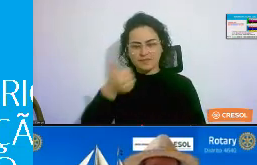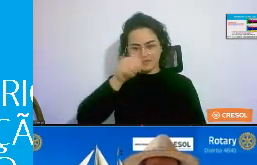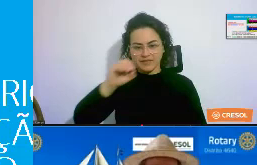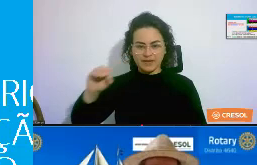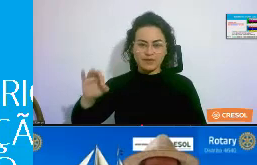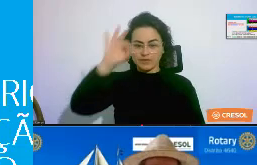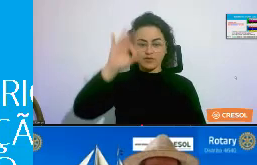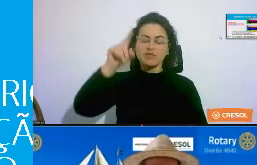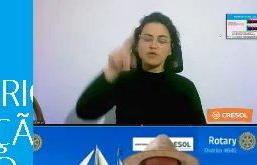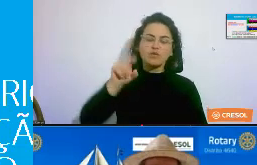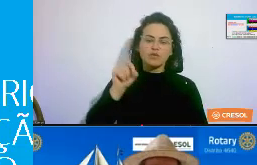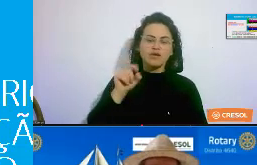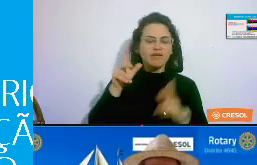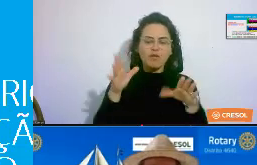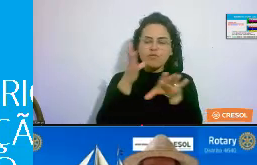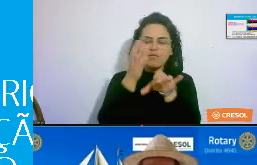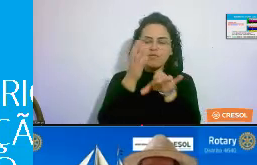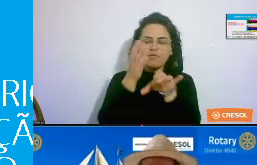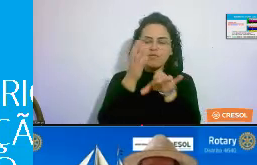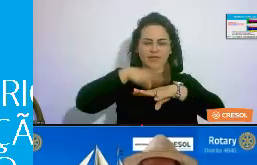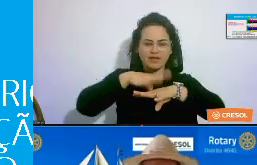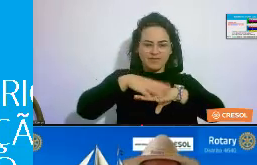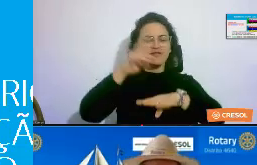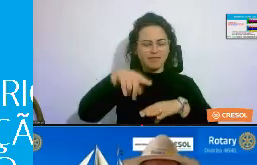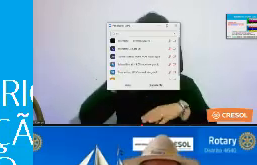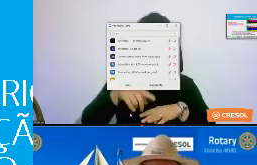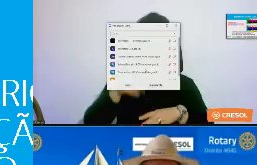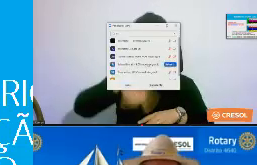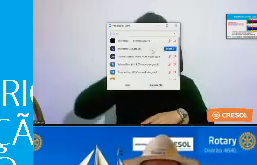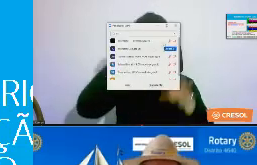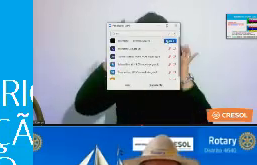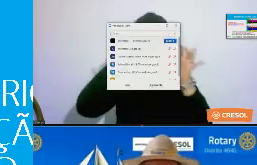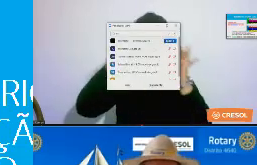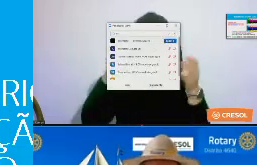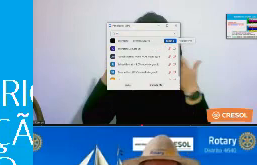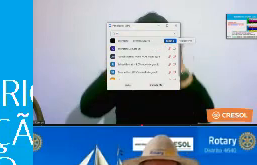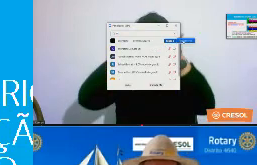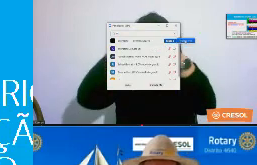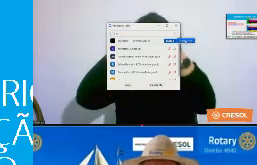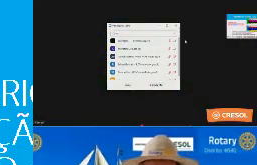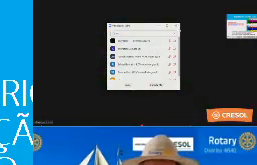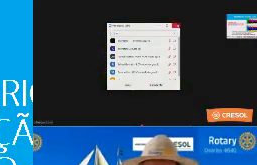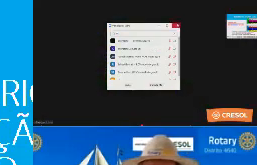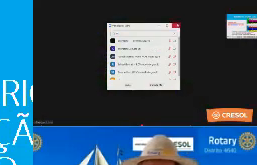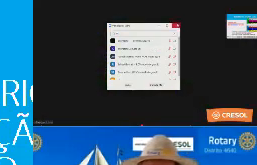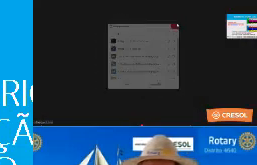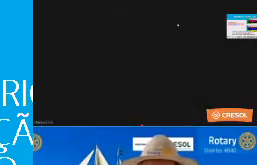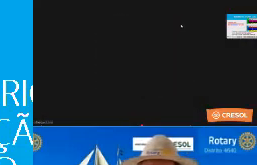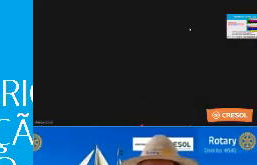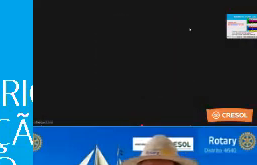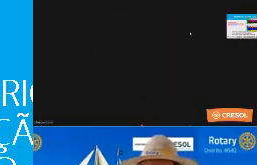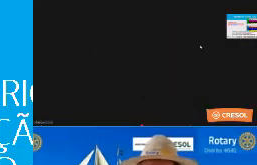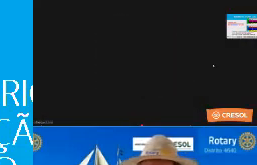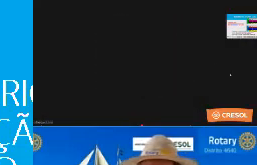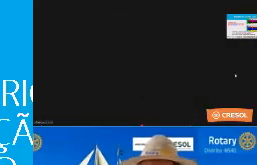forma fácil de a gente raciocinar e obter maior resultado. Porque na somatória A e B, 15 doadores